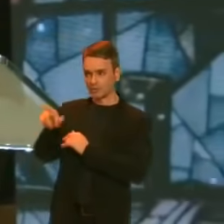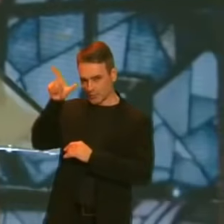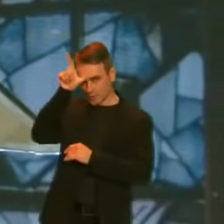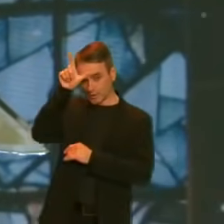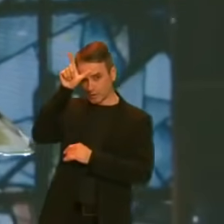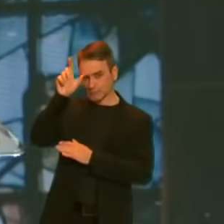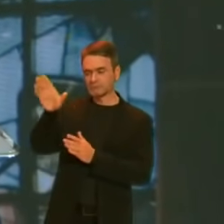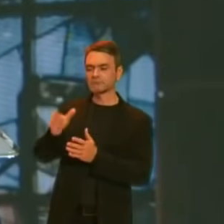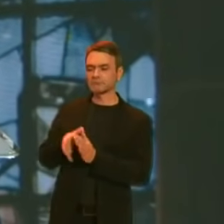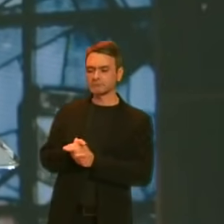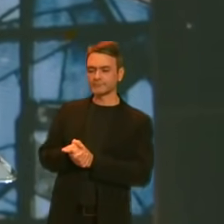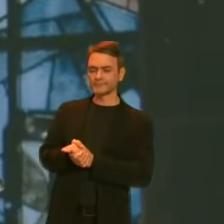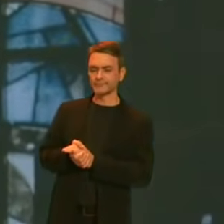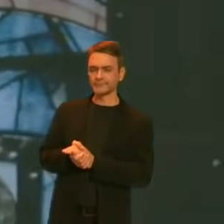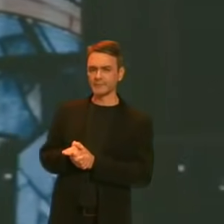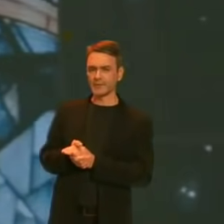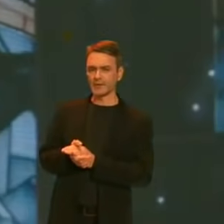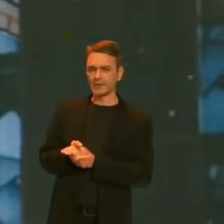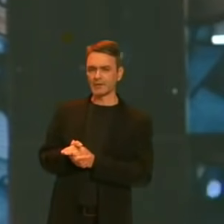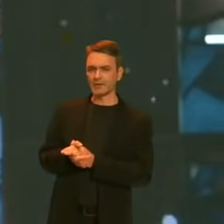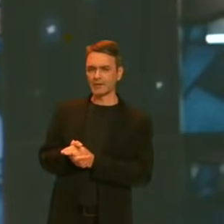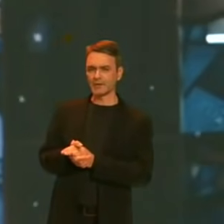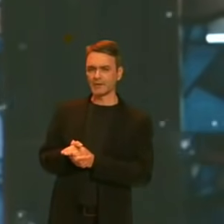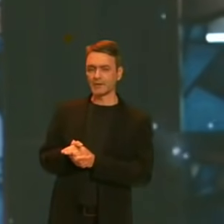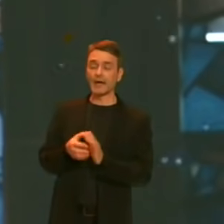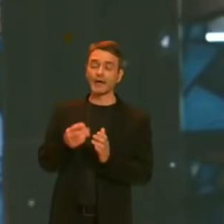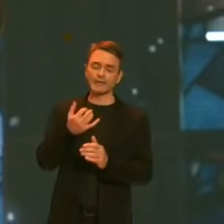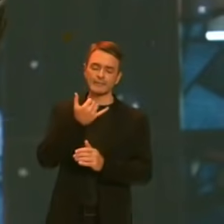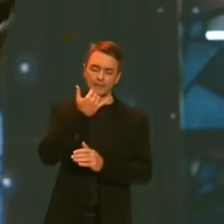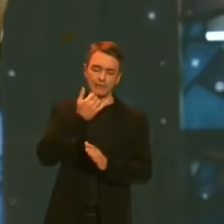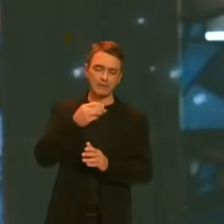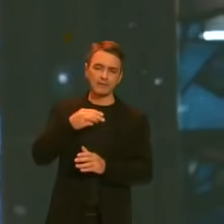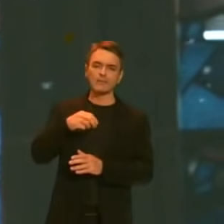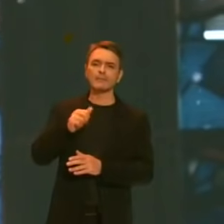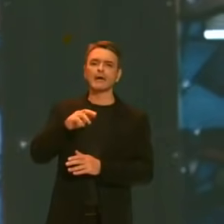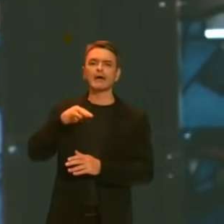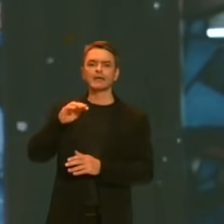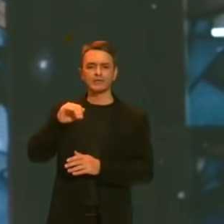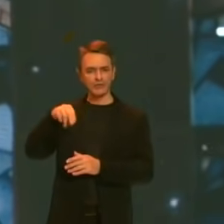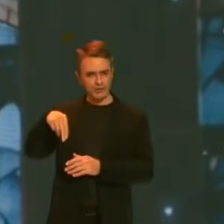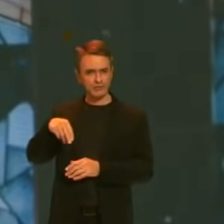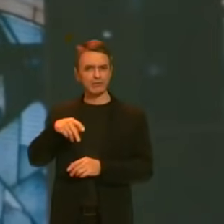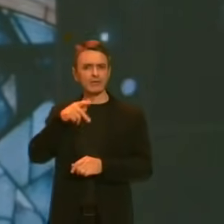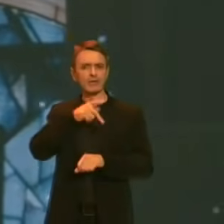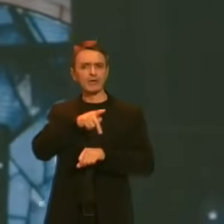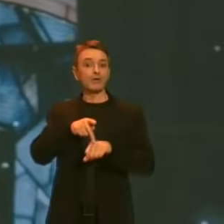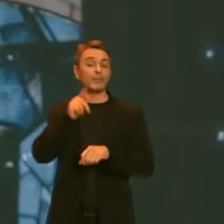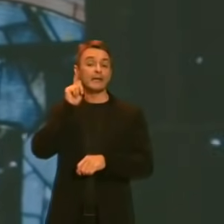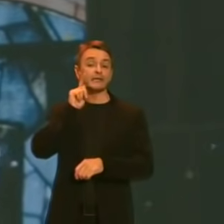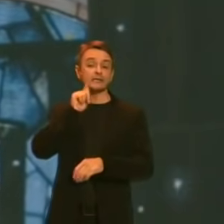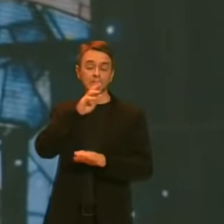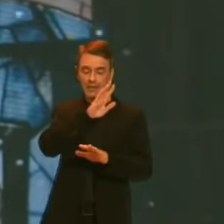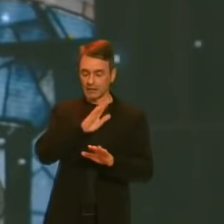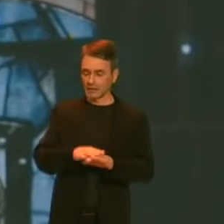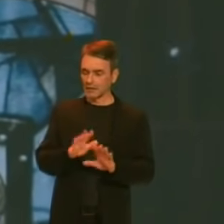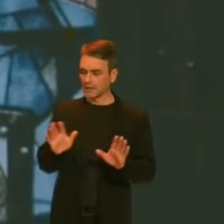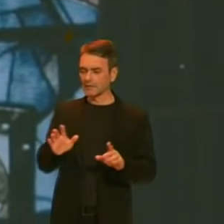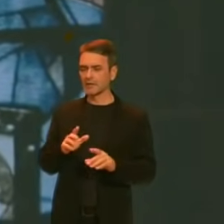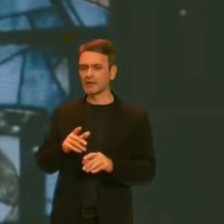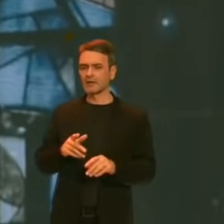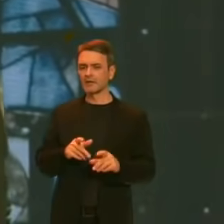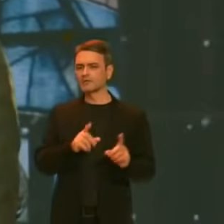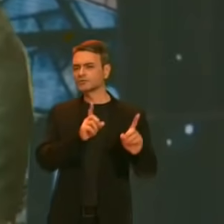Dr. Martin Luther King, o senhor não se acha um radical? Porque ele estava defendendo os direitos civis